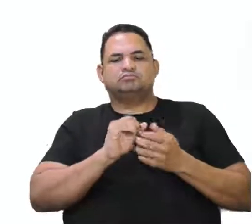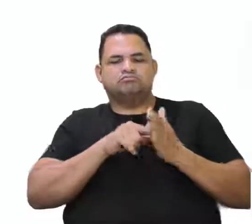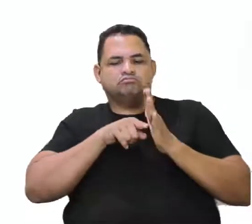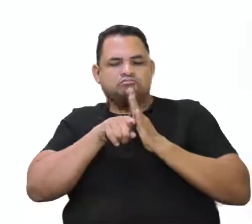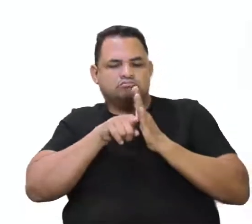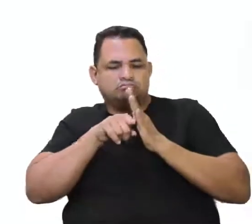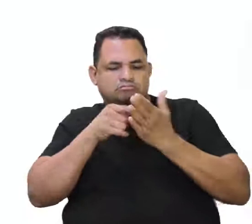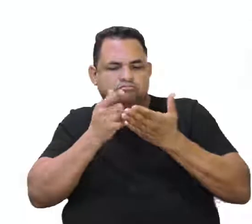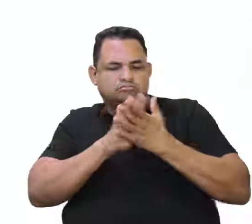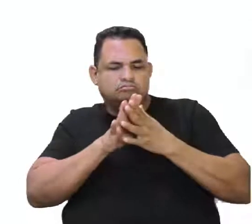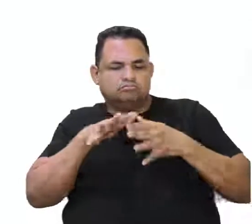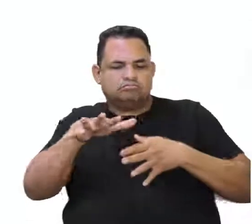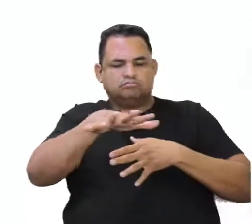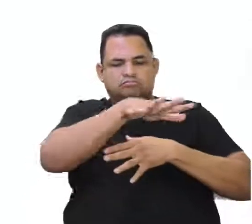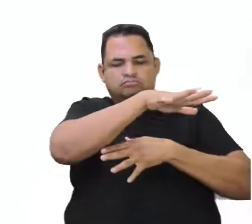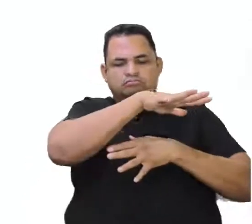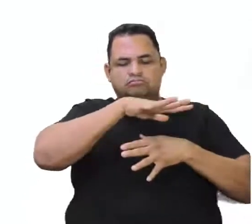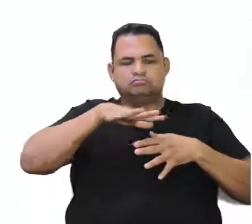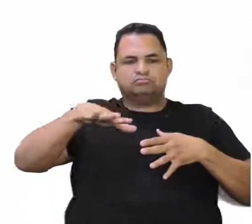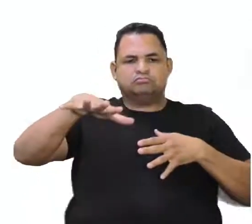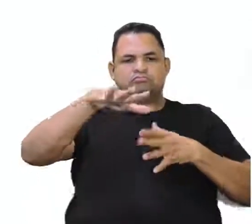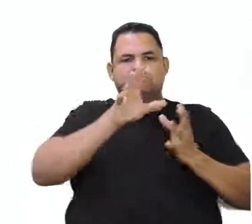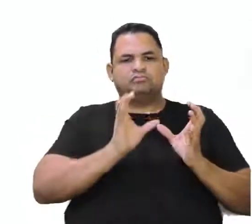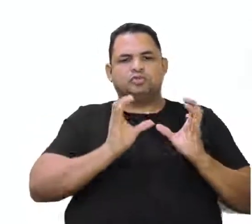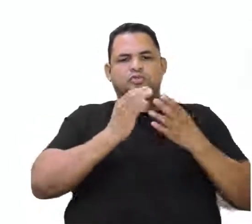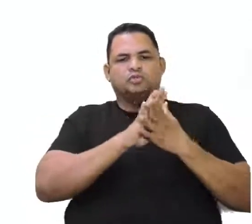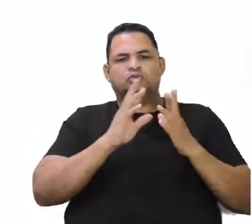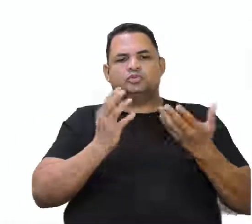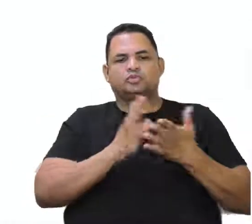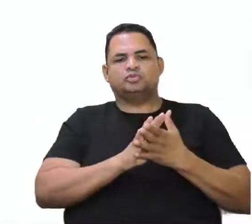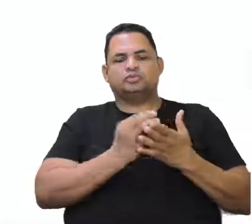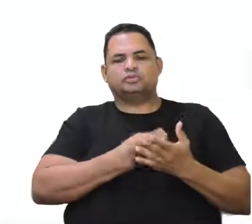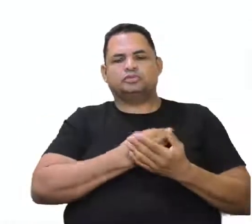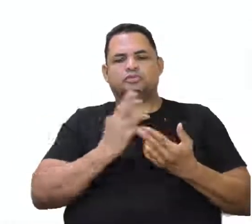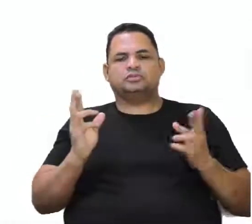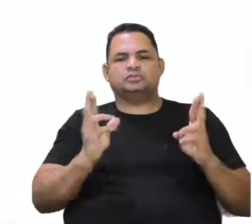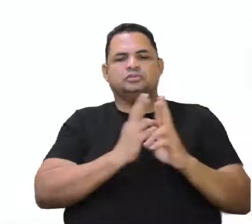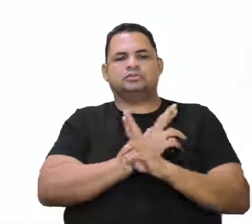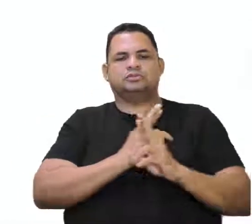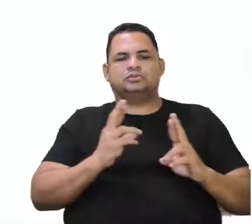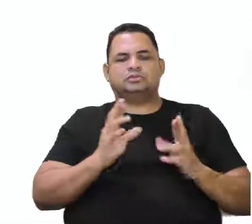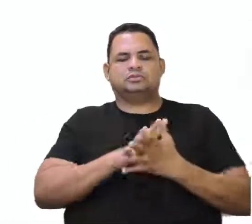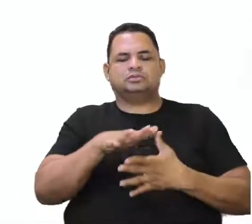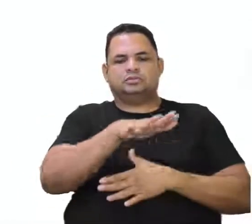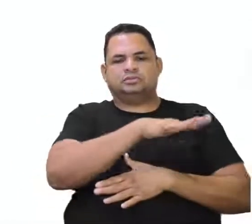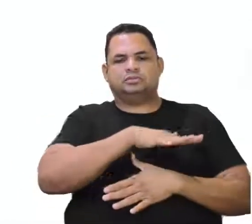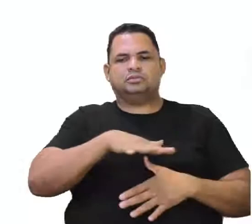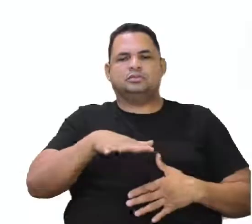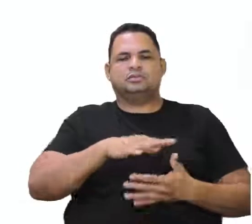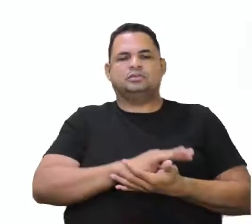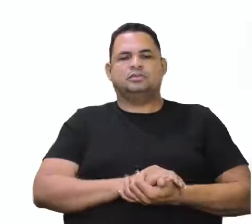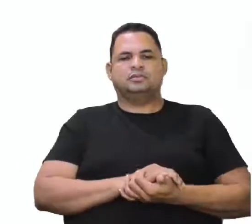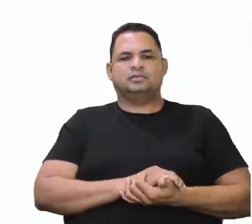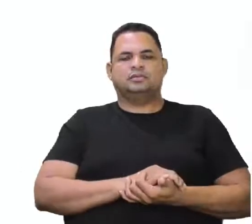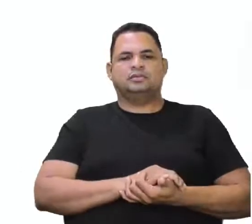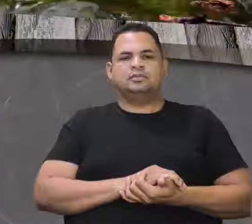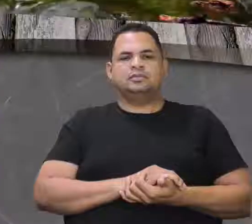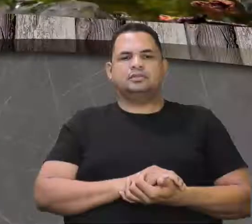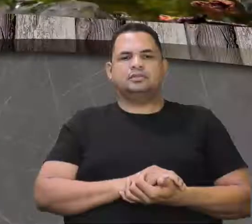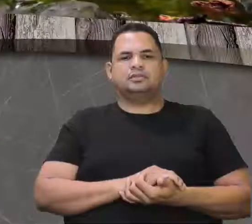mais ampla dos grupos de organismos que vão interagir entre si e com o meio. Então, olha aqui,